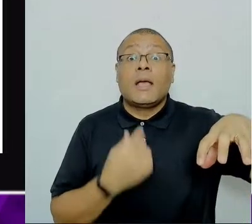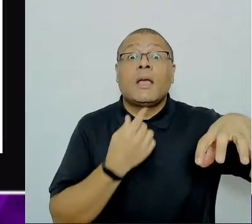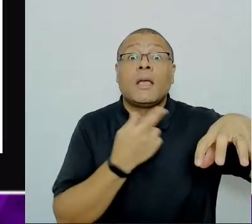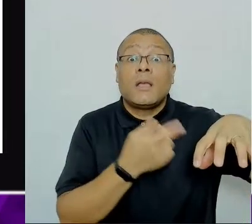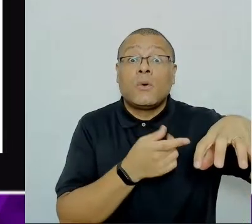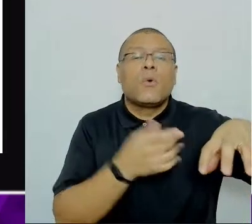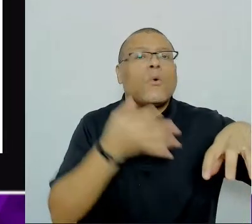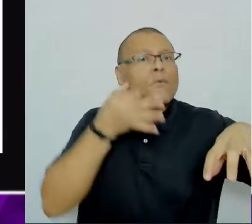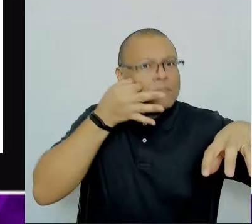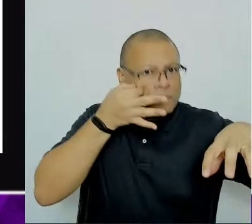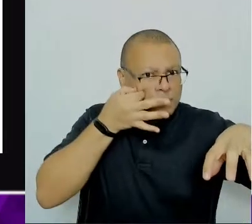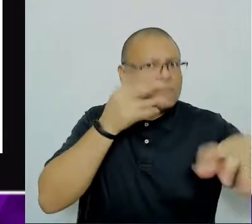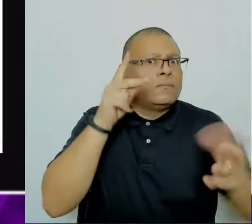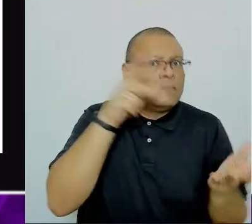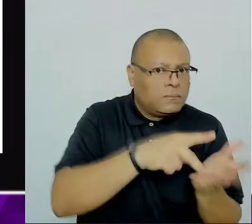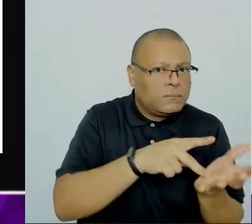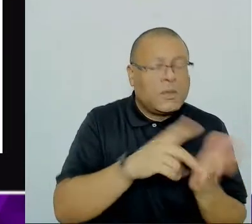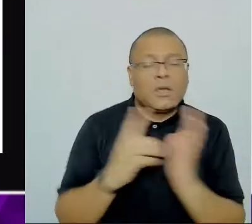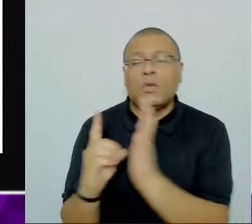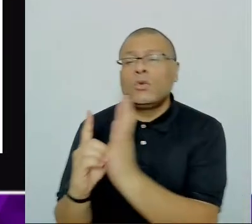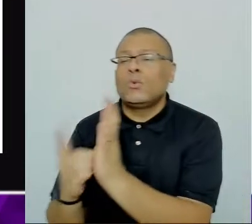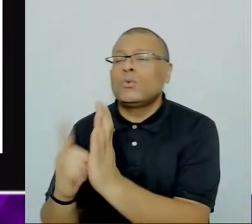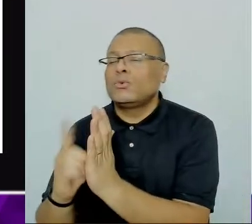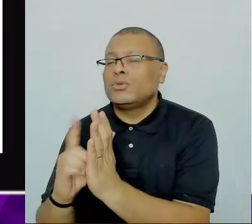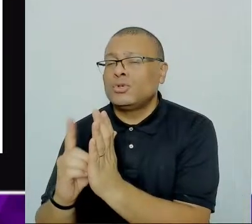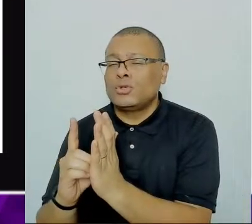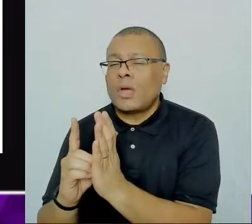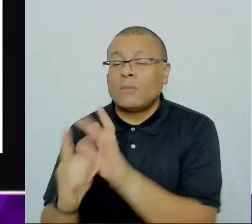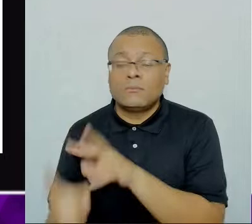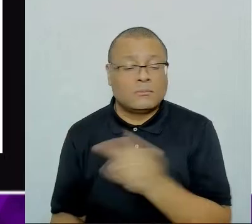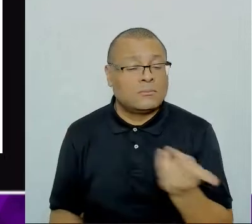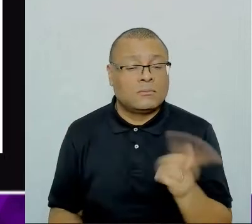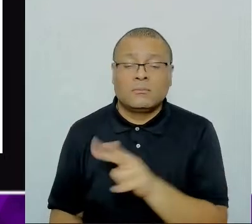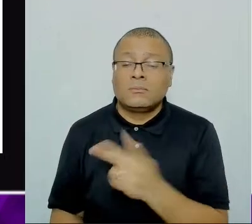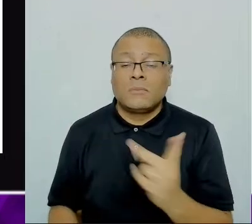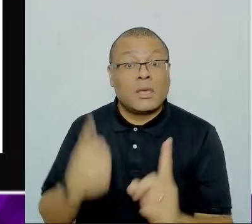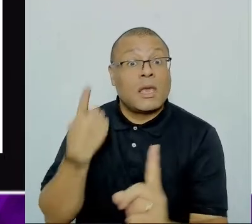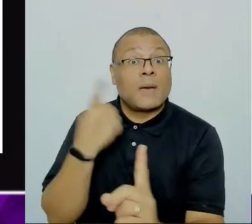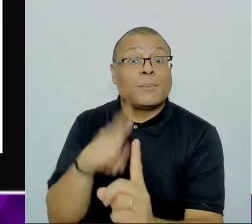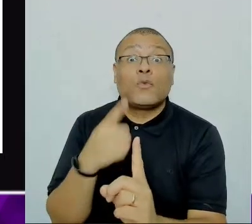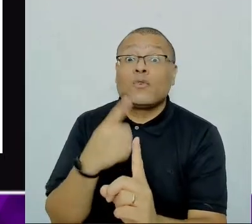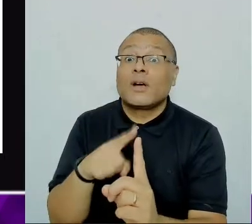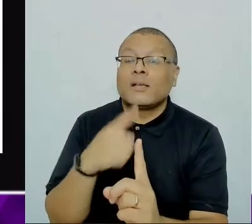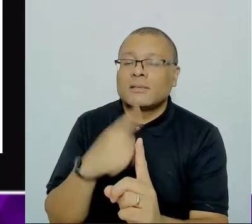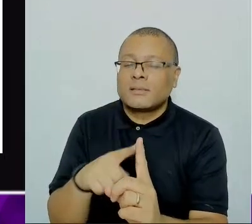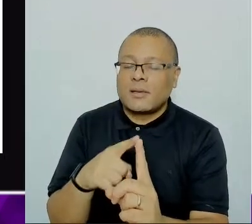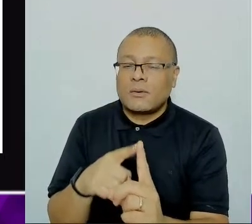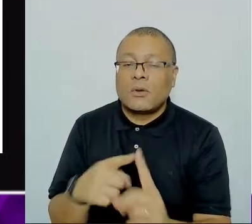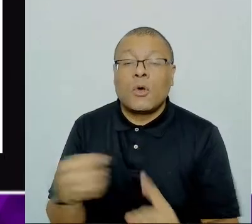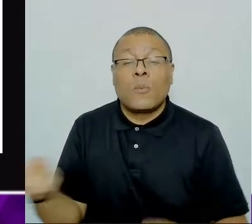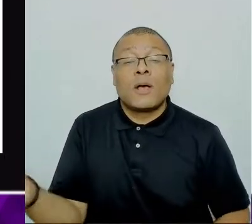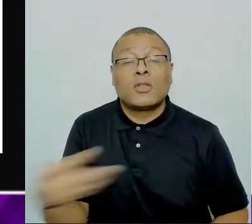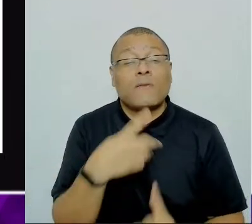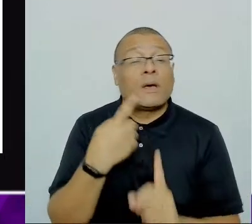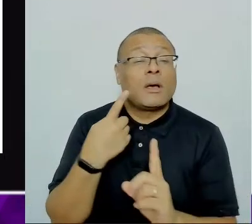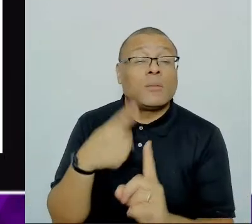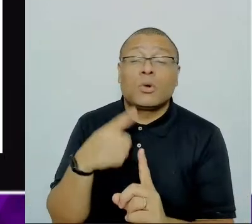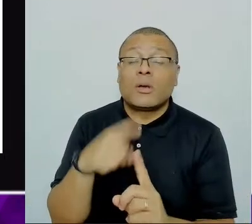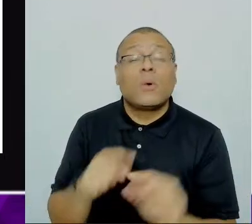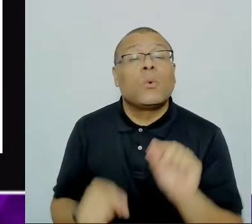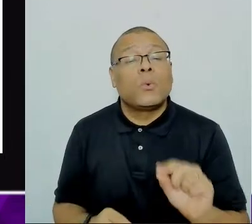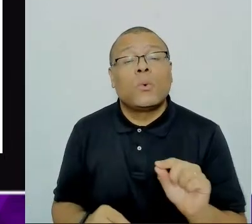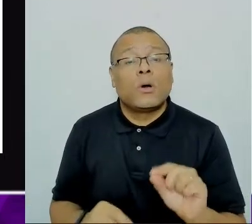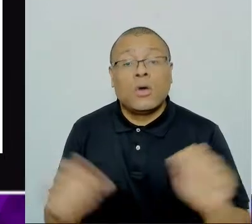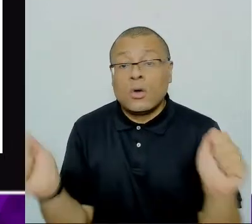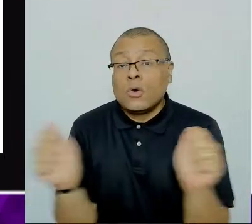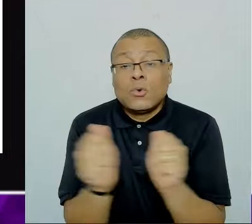para o digital, ou até, e aí que eu faço essa provocação aqui, né, a nova provocação, que é, por que não juntar os